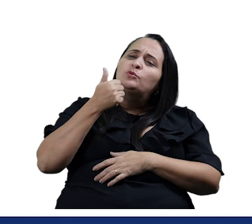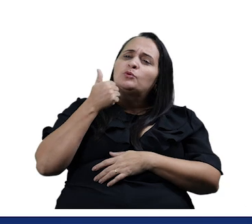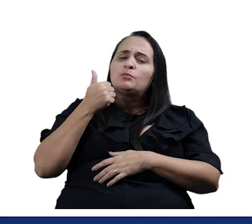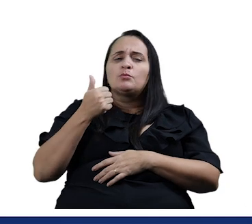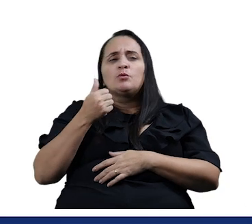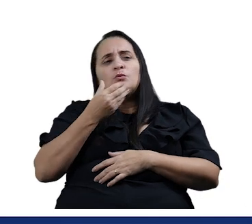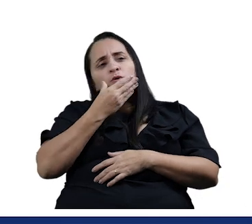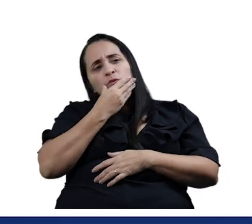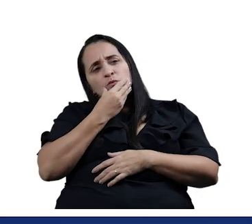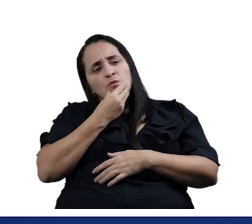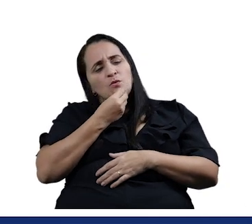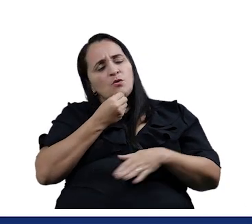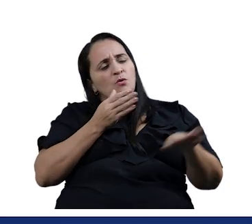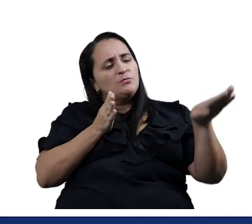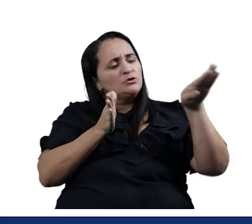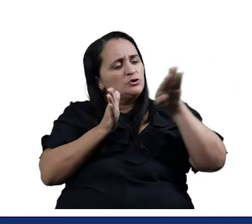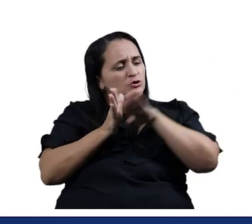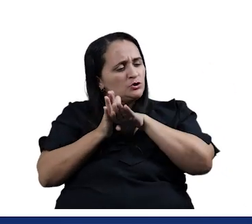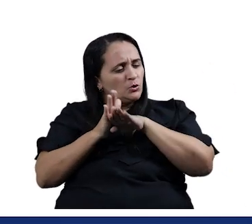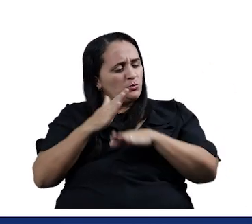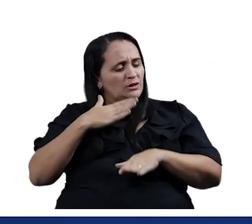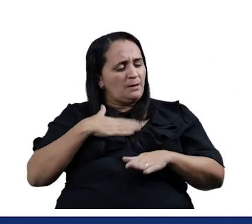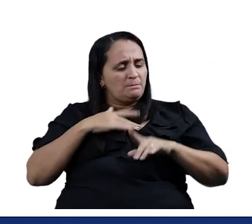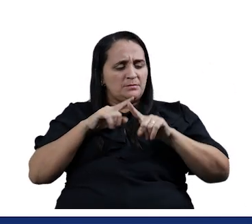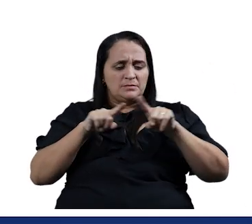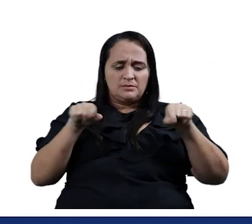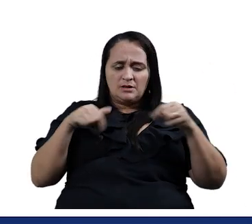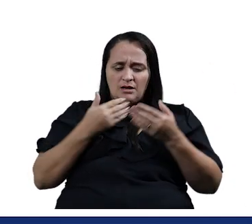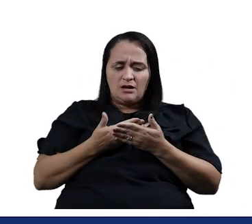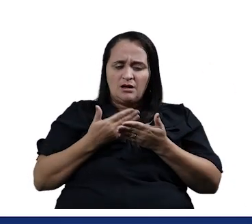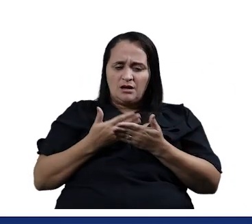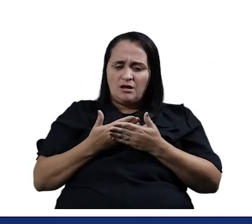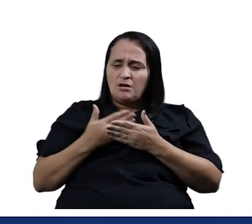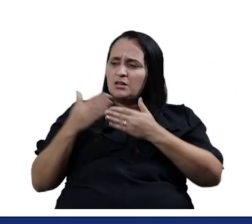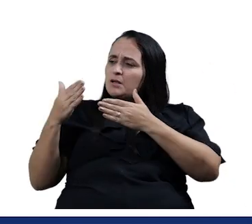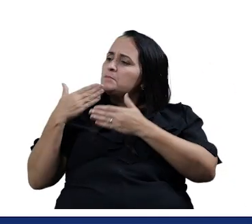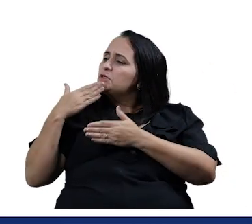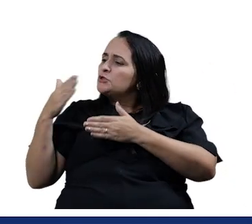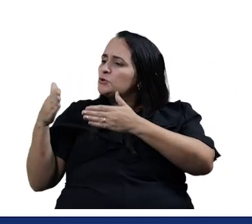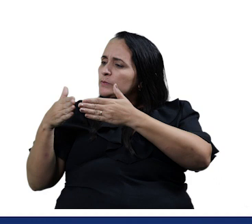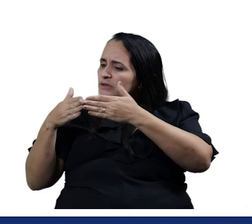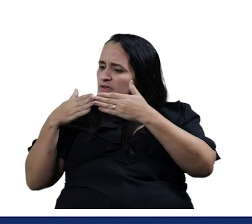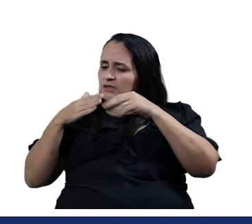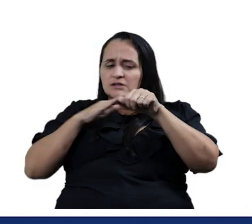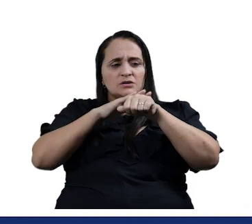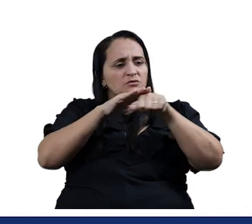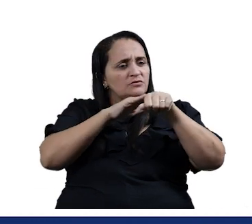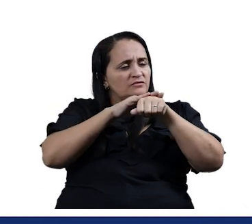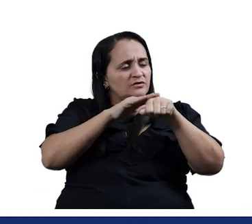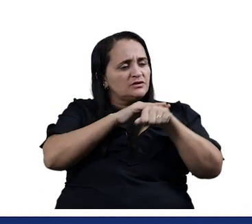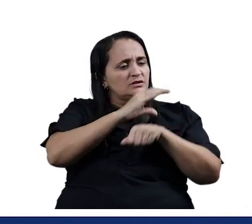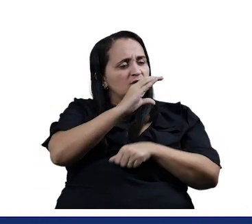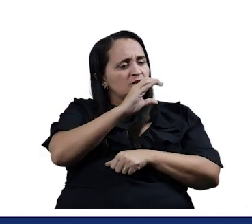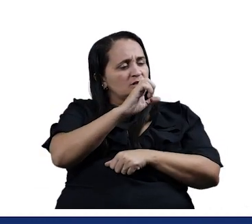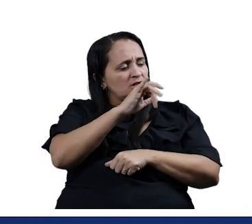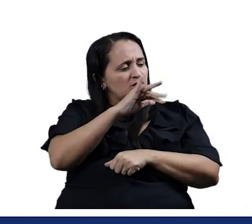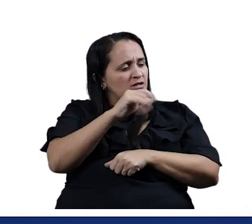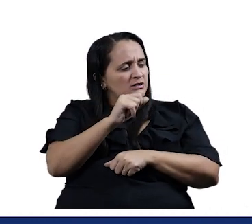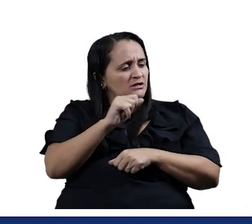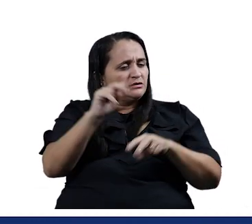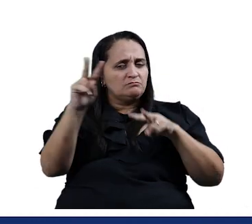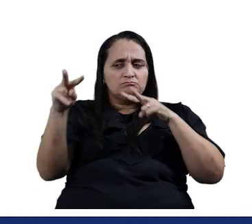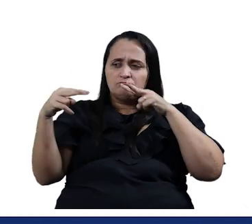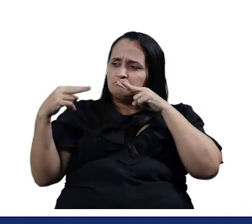muito bem quando Godofredo entrou na minha aula. Pediu licença e foi falar com Dona Cecília Paim. Depois